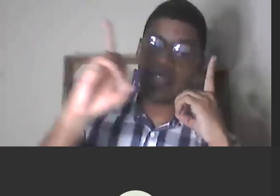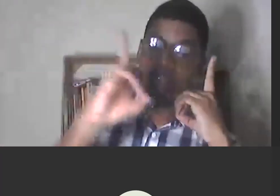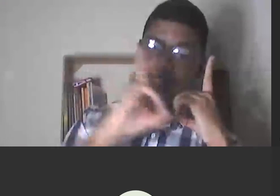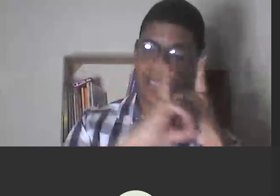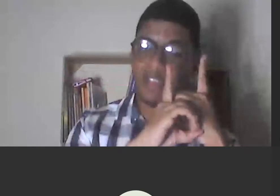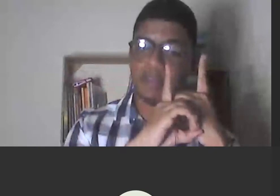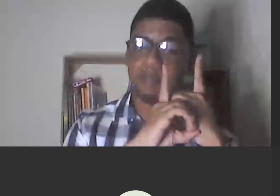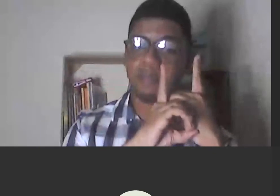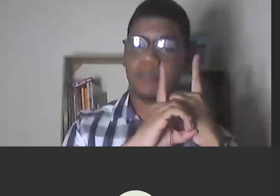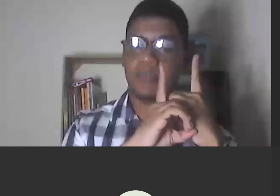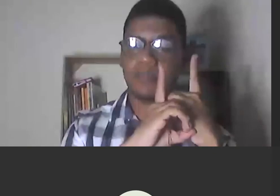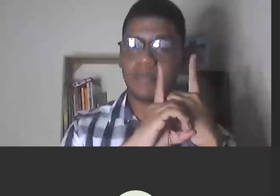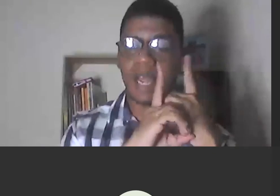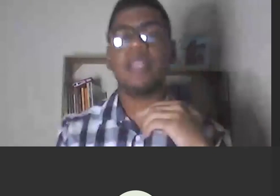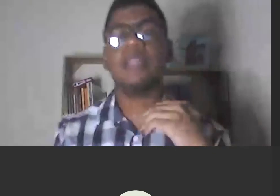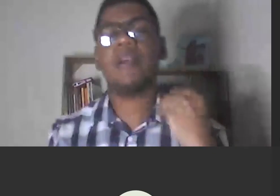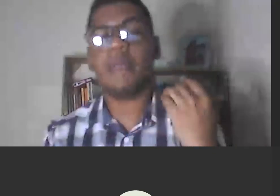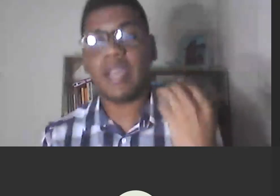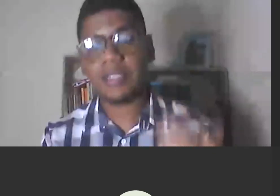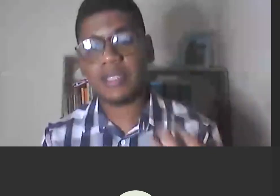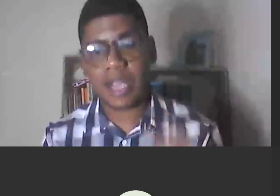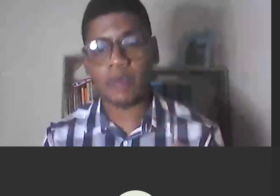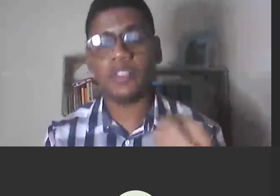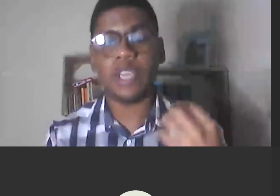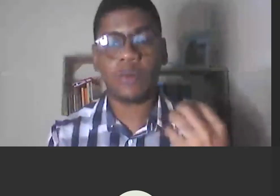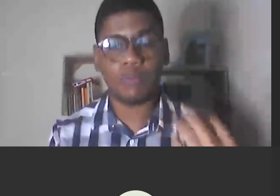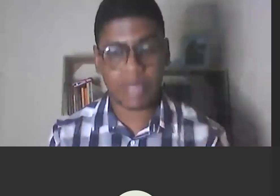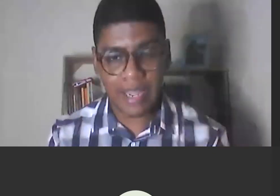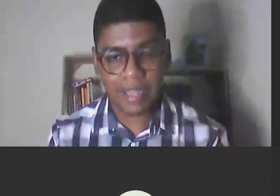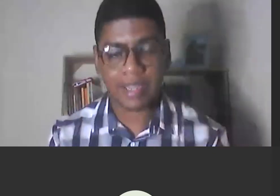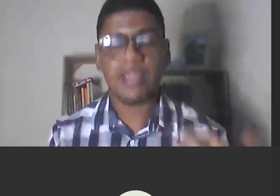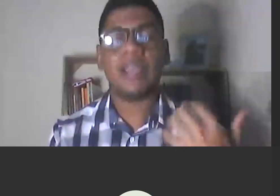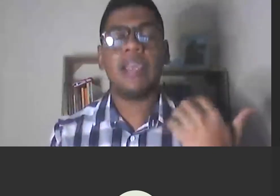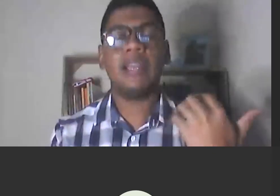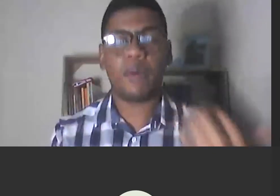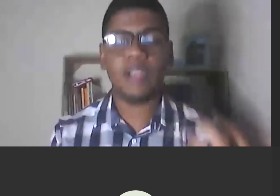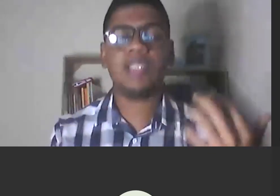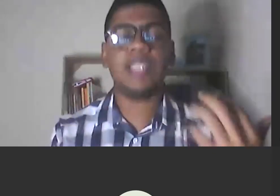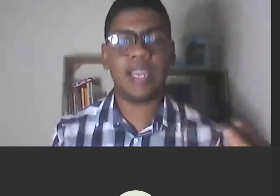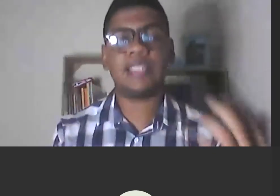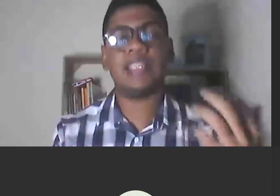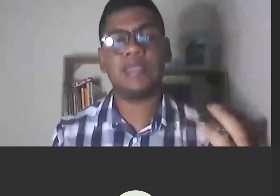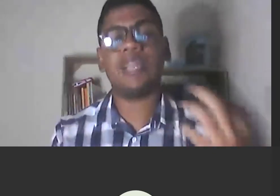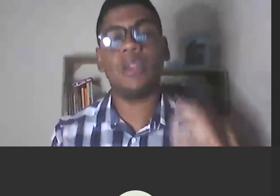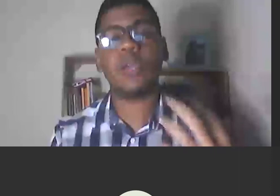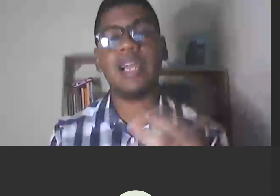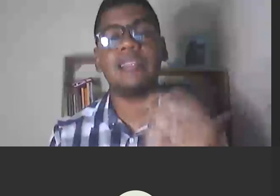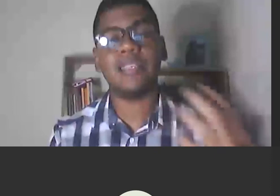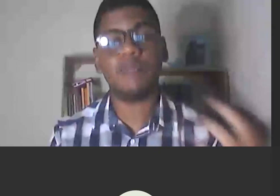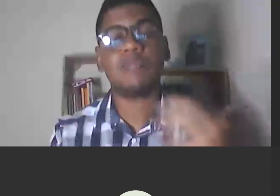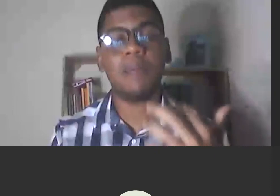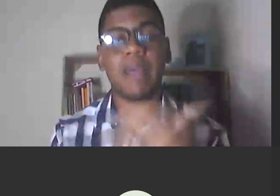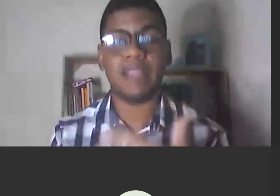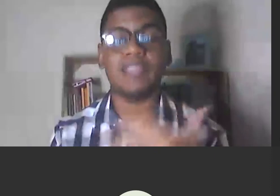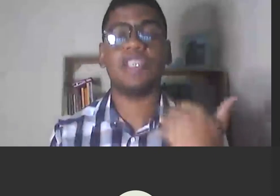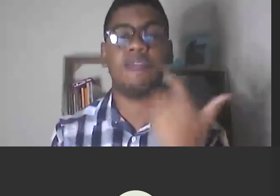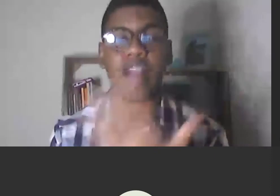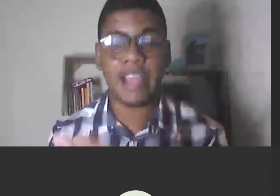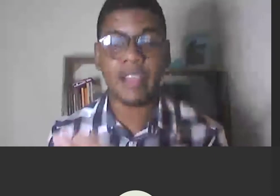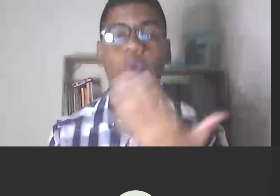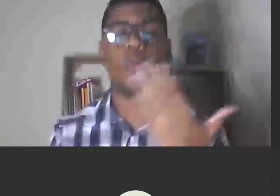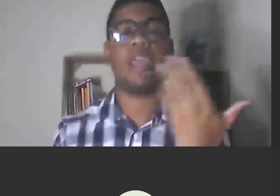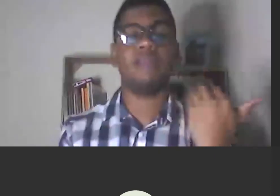parado. Larissa vem. Tá? Então, esse sinal de encontrar, ele pode ter essa questão da localização